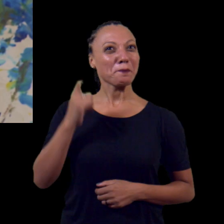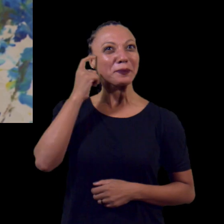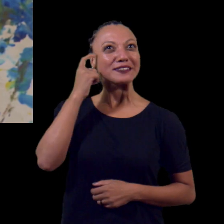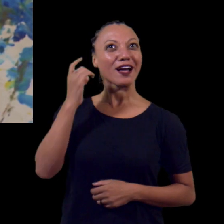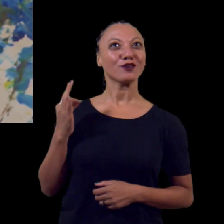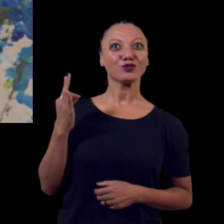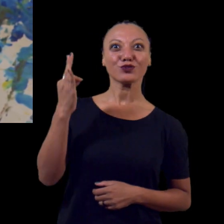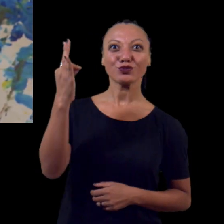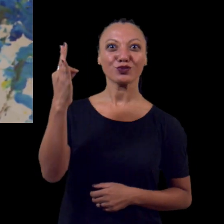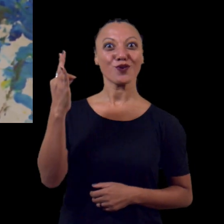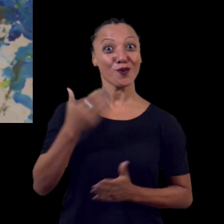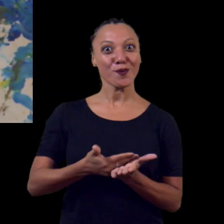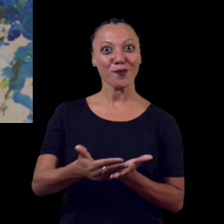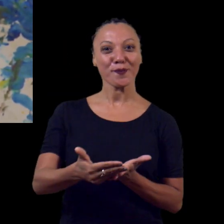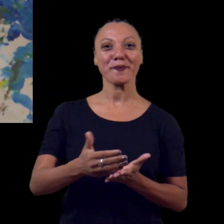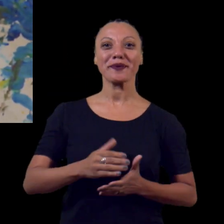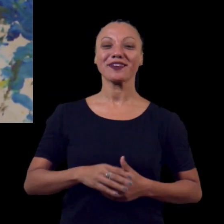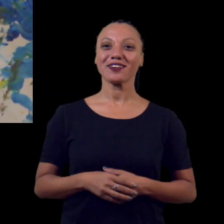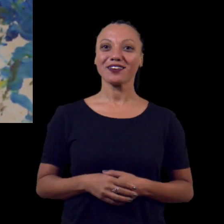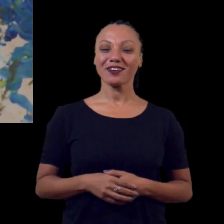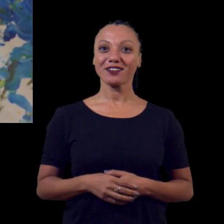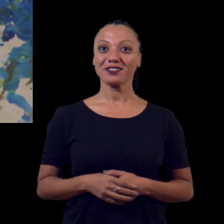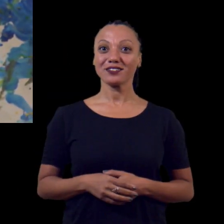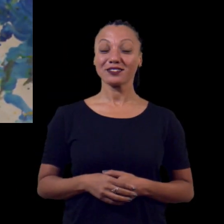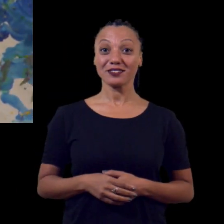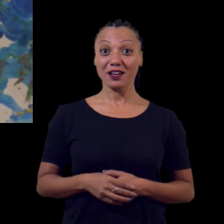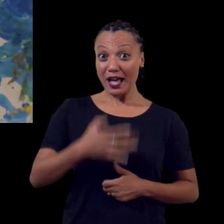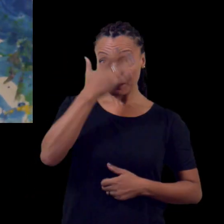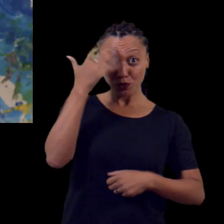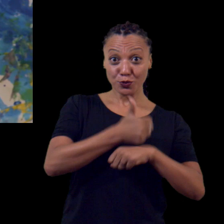crítica, a dor.